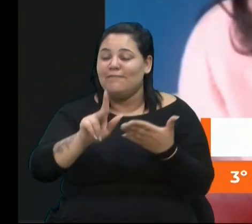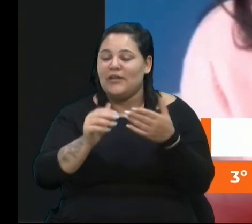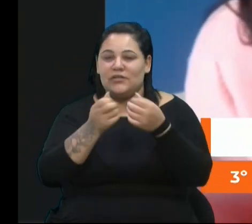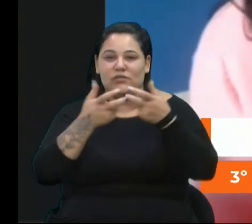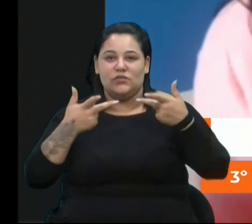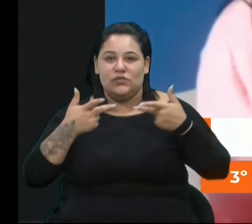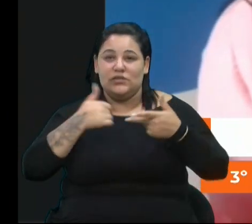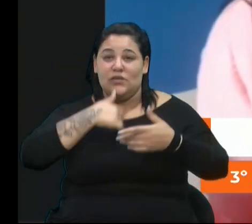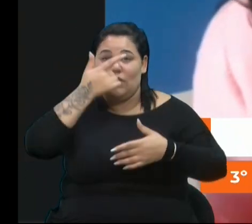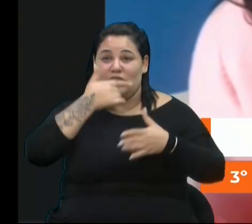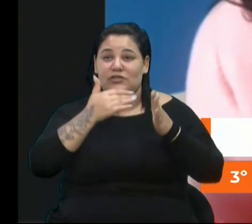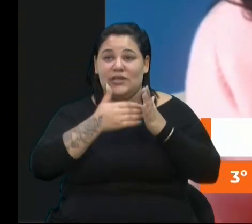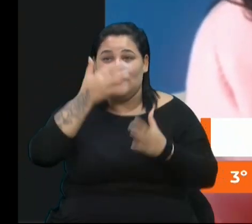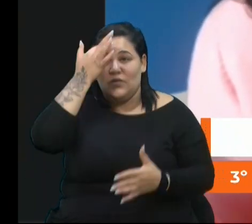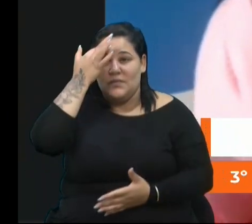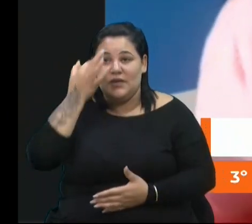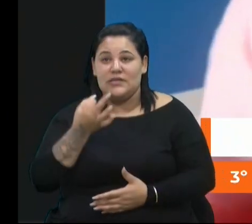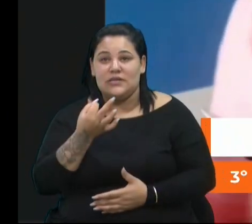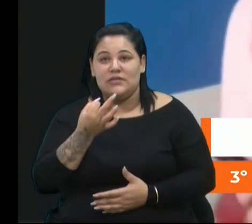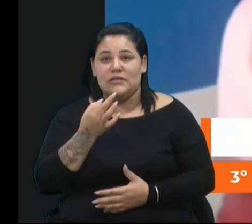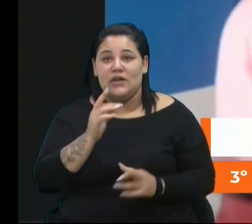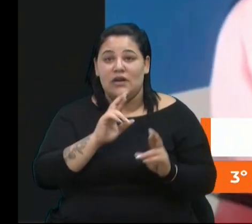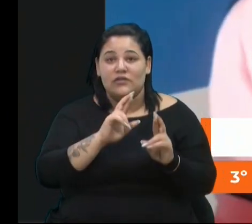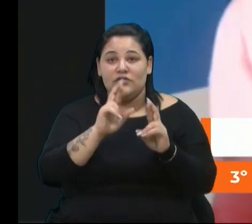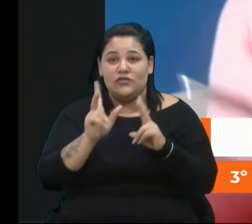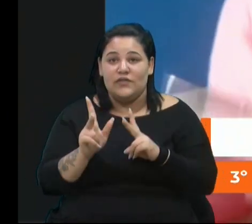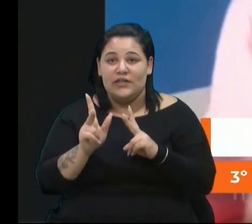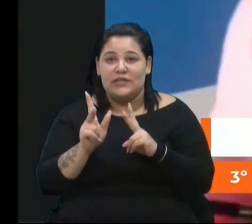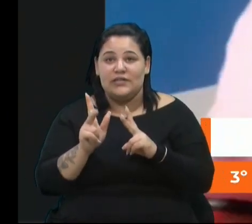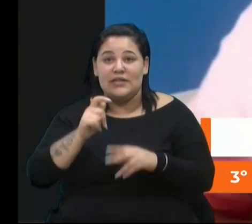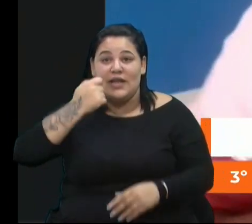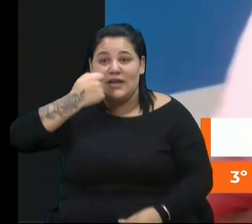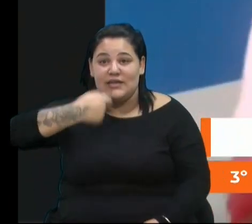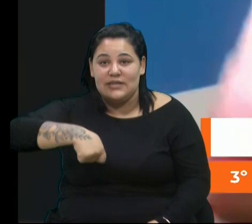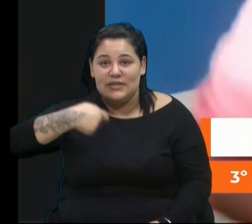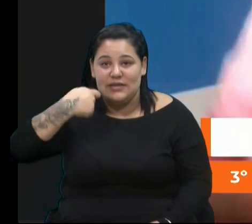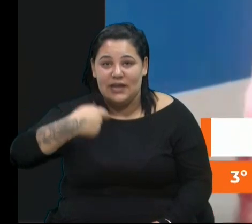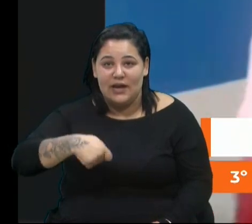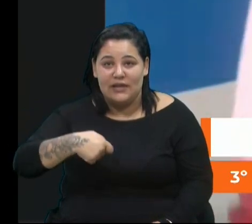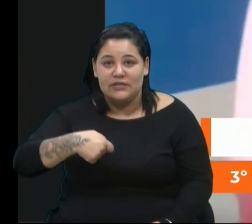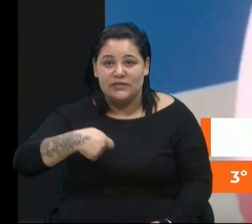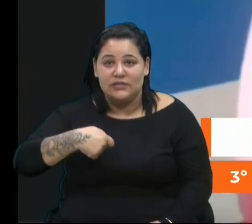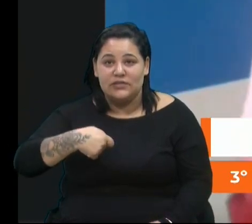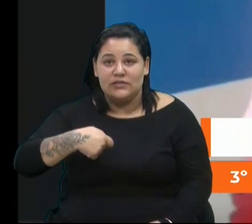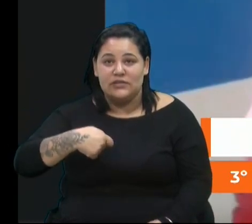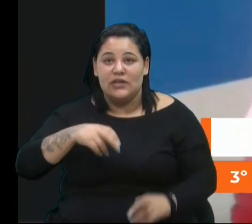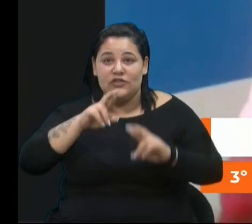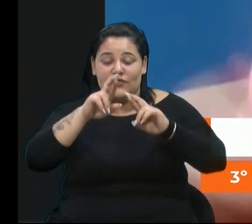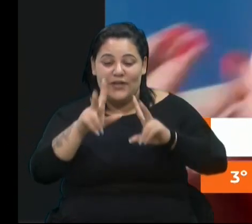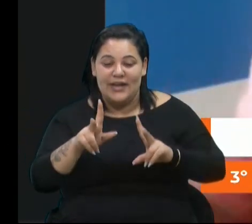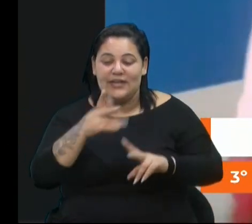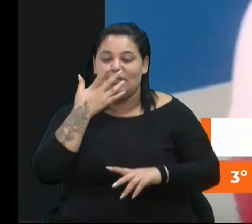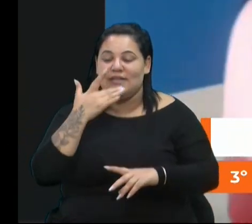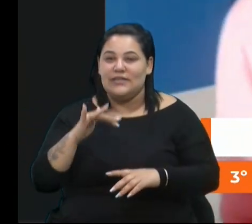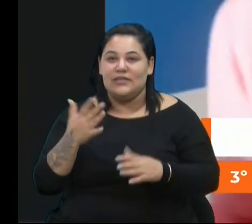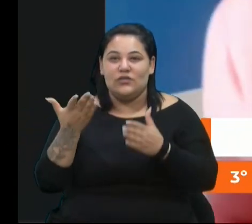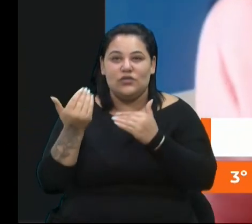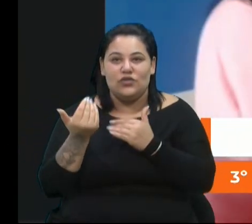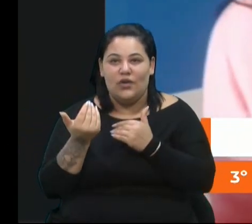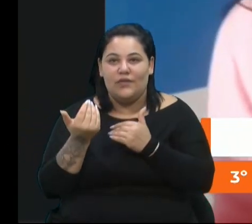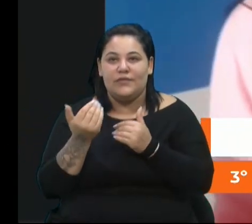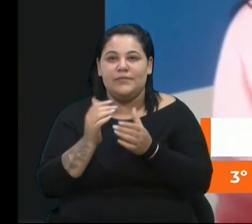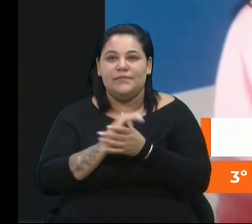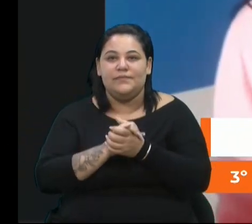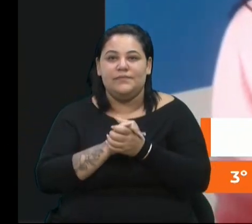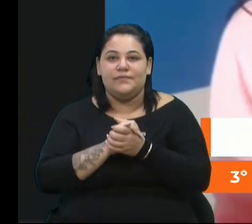nesse entendimento das diferenças, né, das necessidades diferentes e das diferenças da criança para o adolescente, para o adulto, que é o